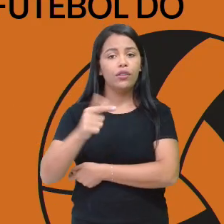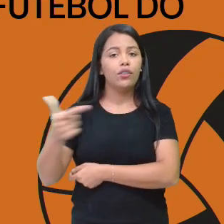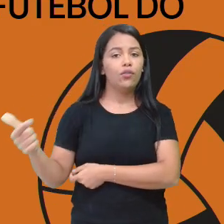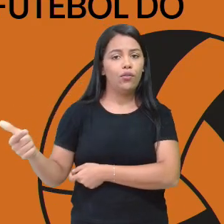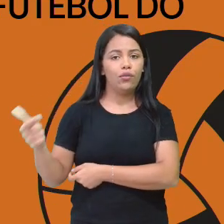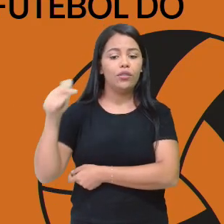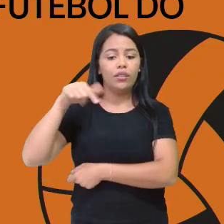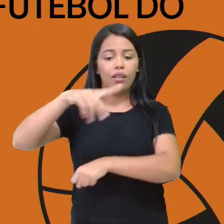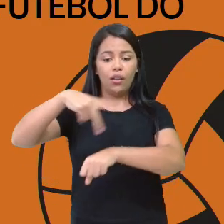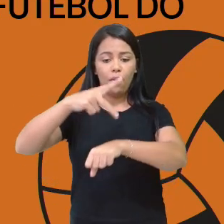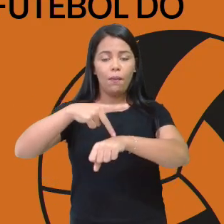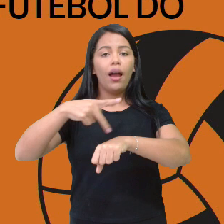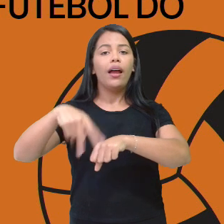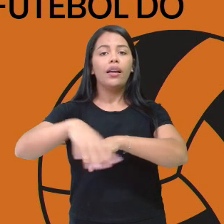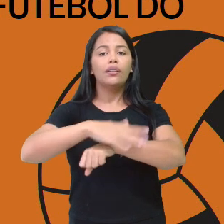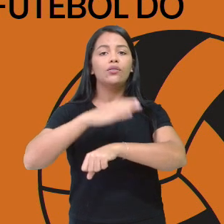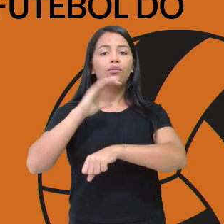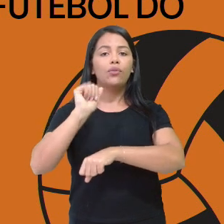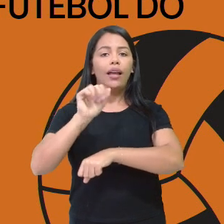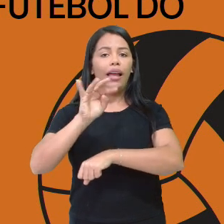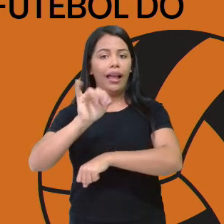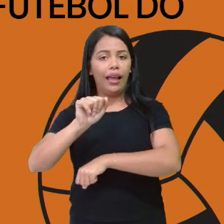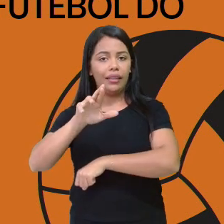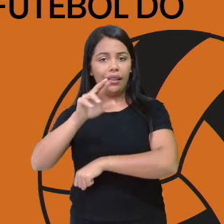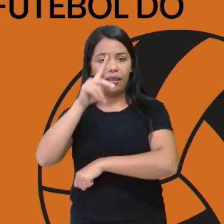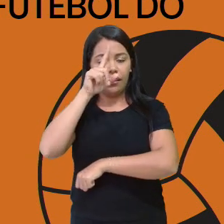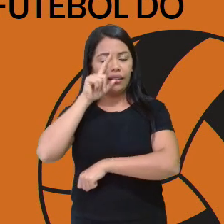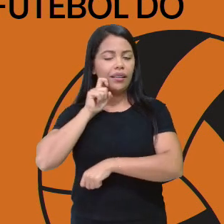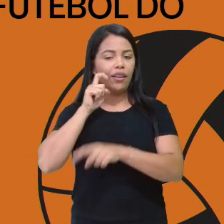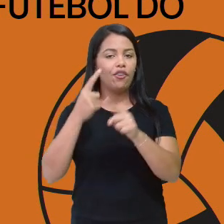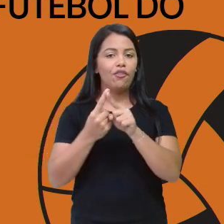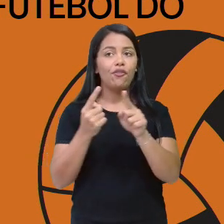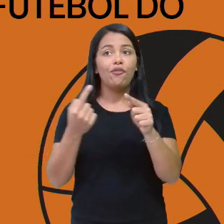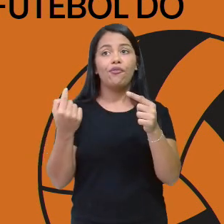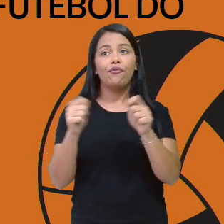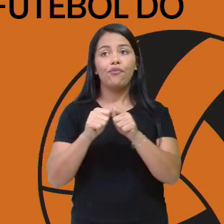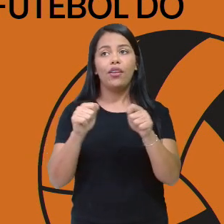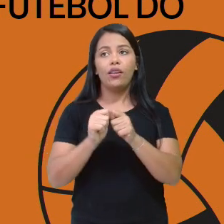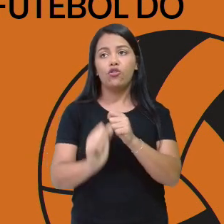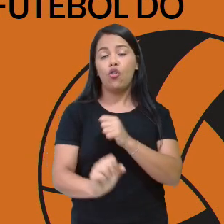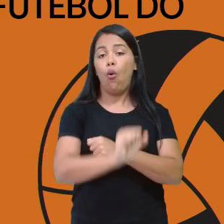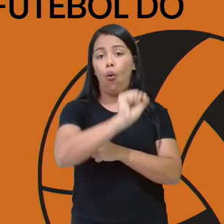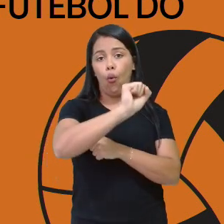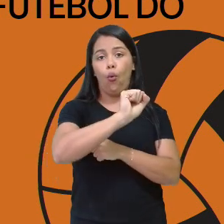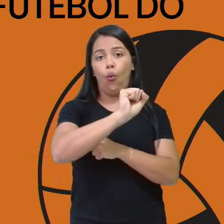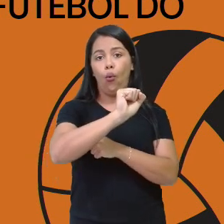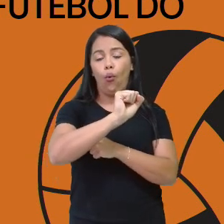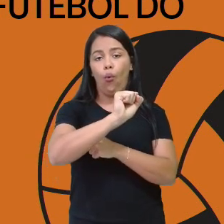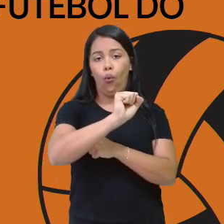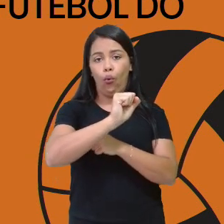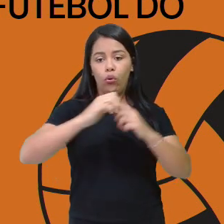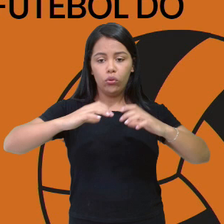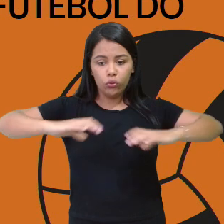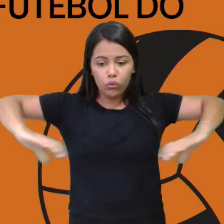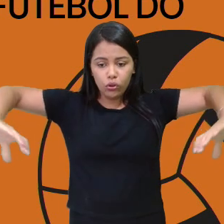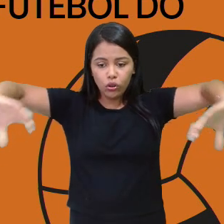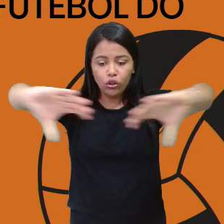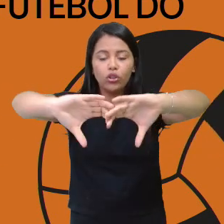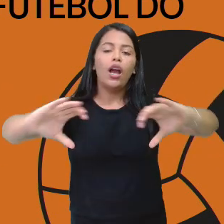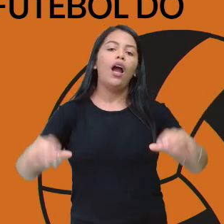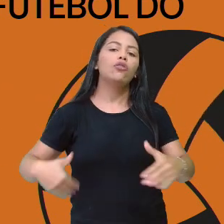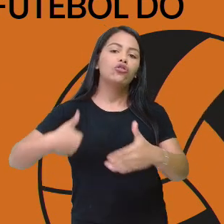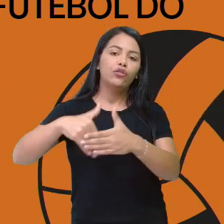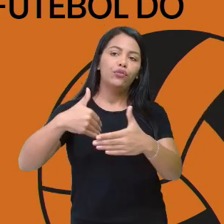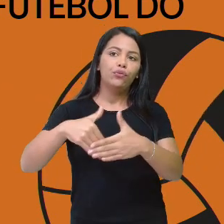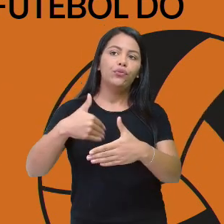Catar construiu 8 estádios de futebol, os quais ficam perto um do outro, com 70 quilômetros de distância entre si